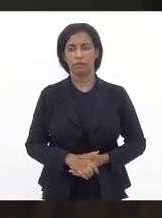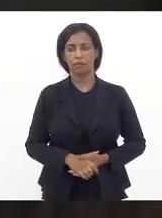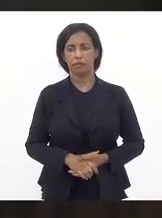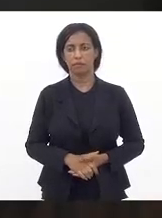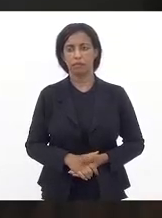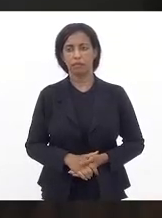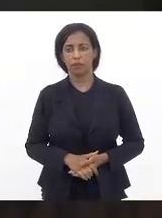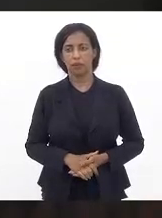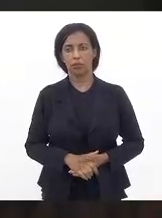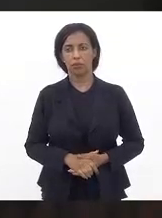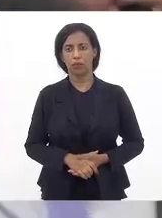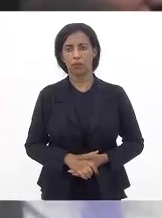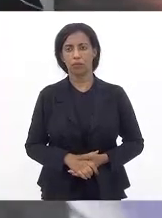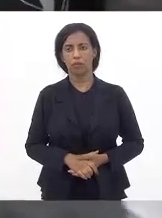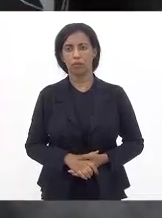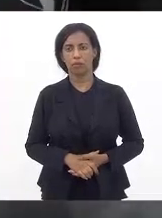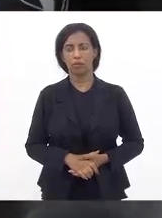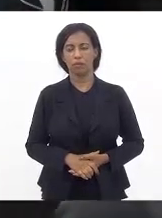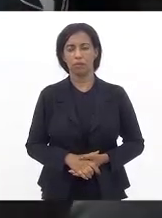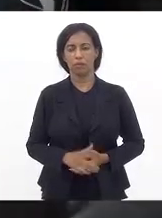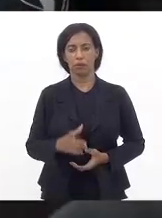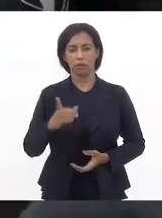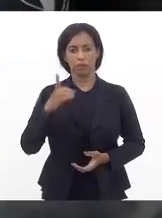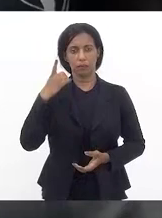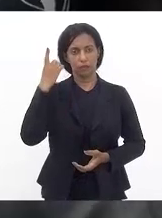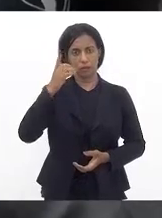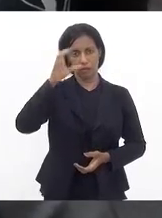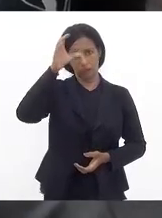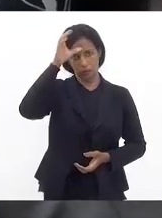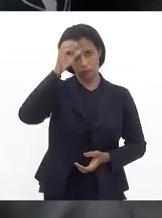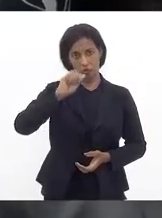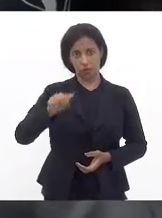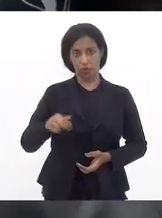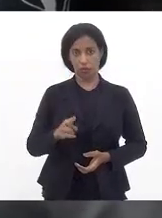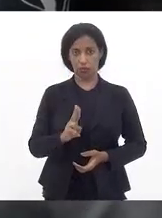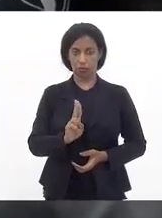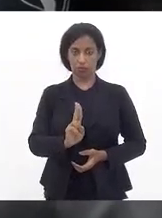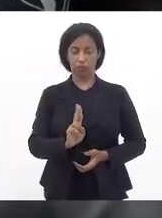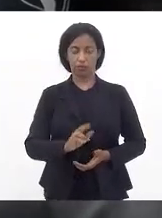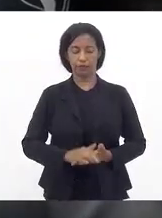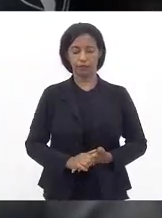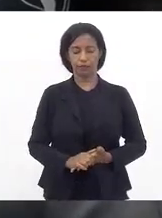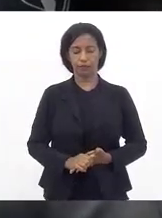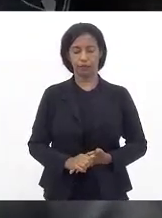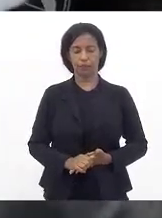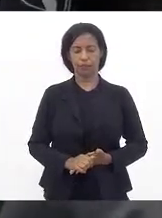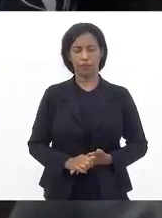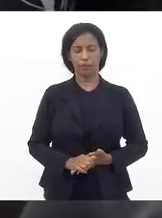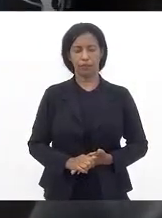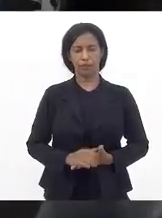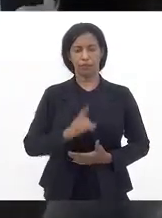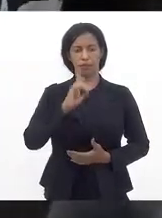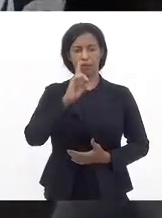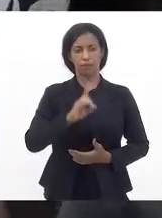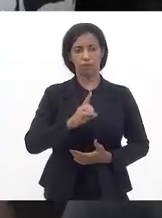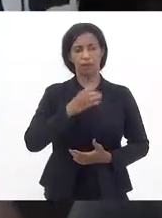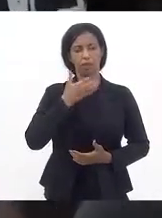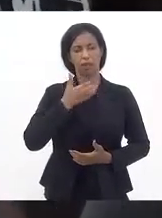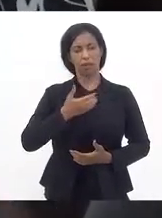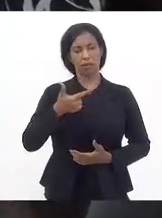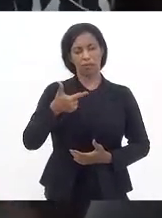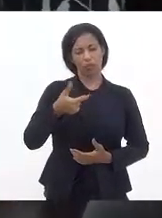a deputada tia Ju Ju e em dezembro de